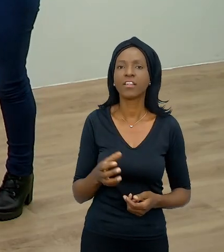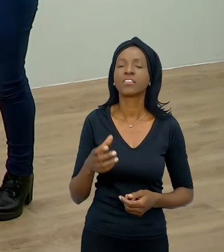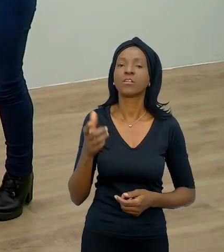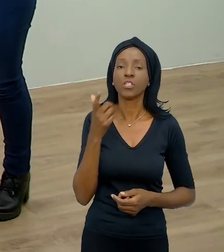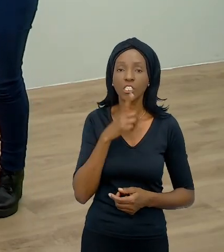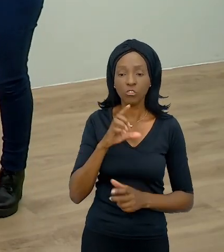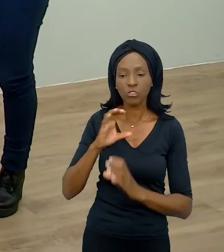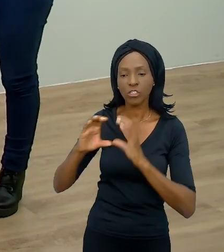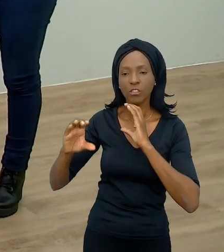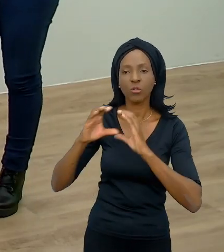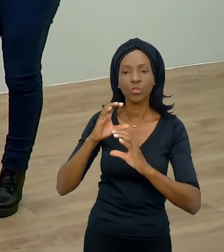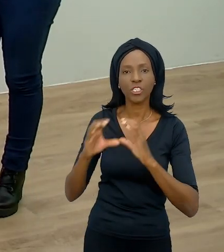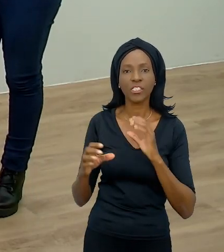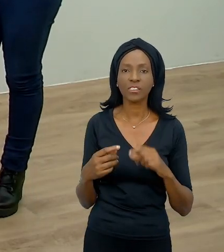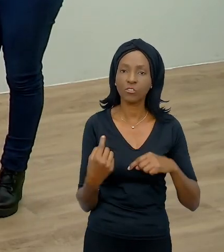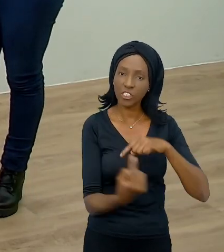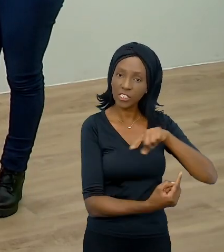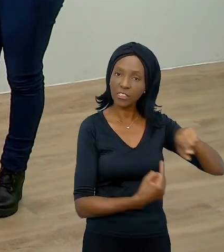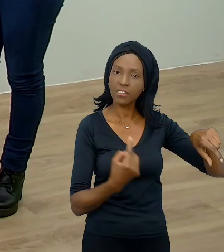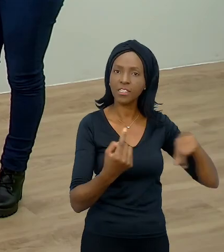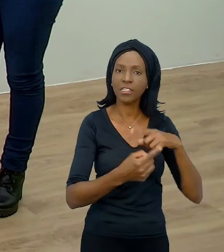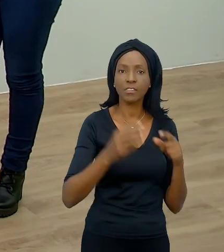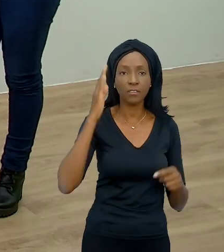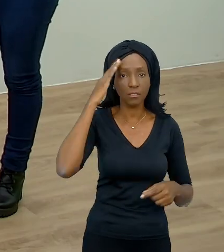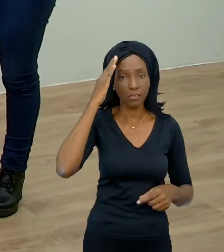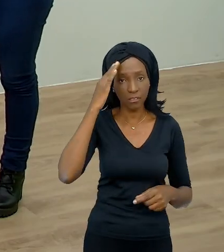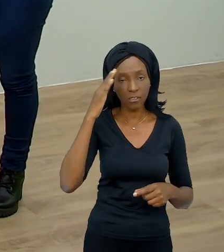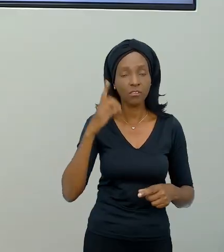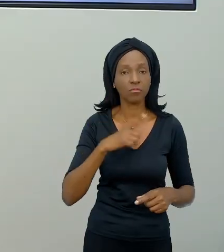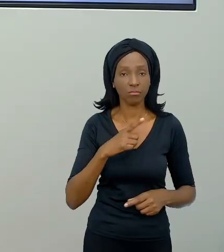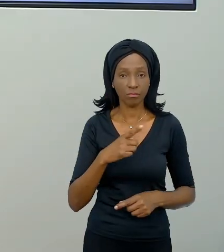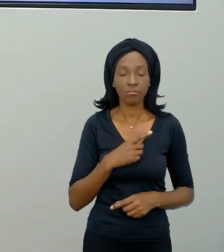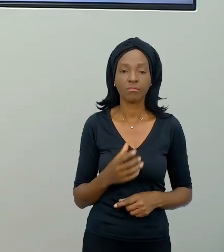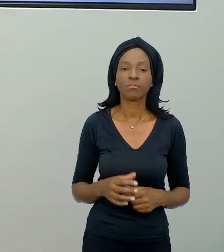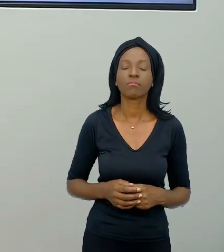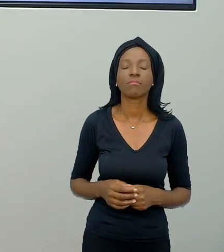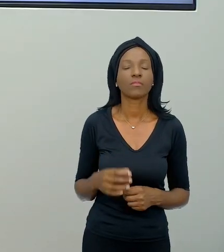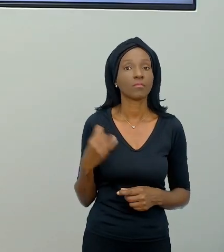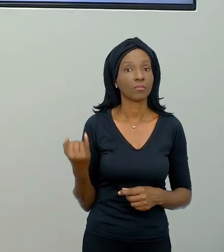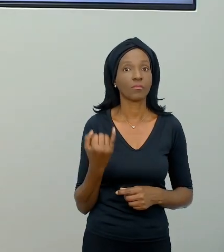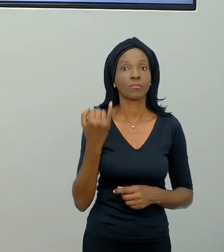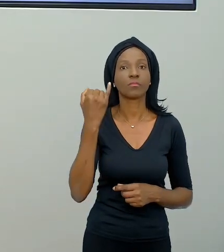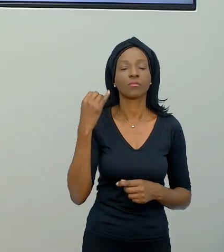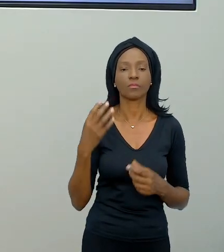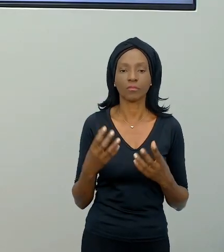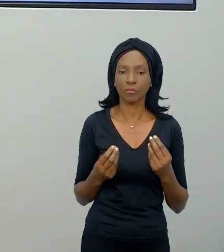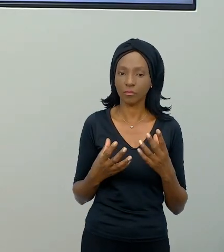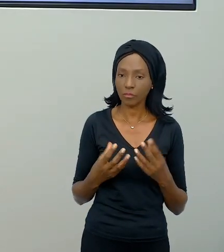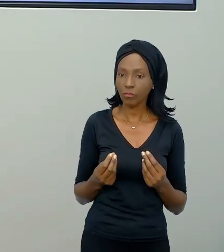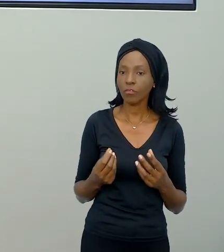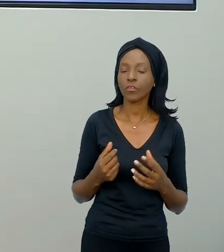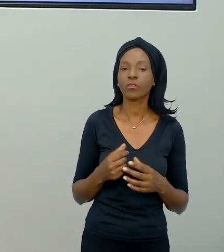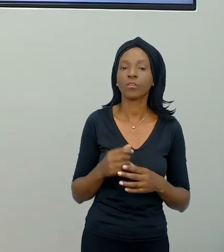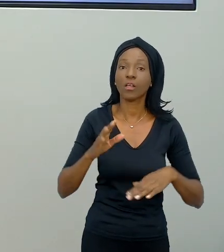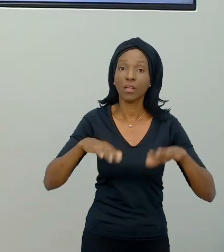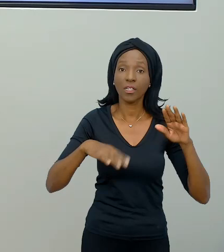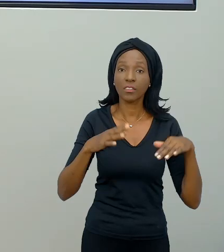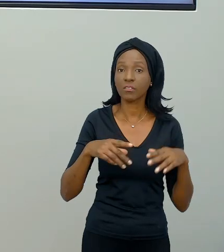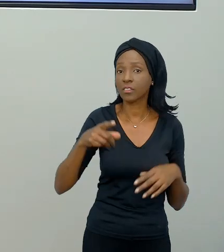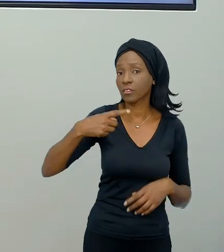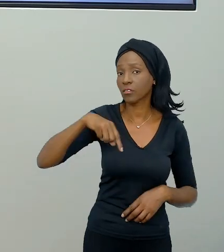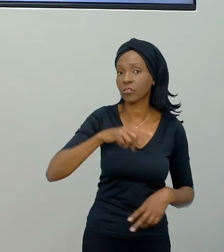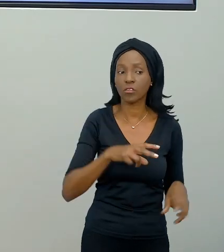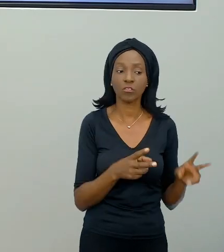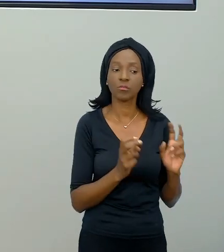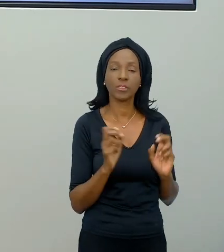se compreender entre eles. Exato. Então, é um aspecto extremamente relevante, importante. Às vezes a gente não se dá conta